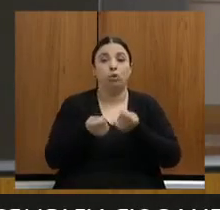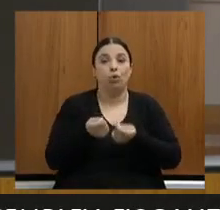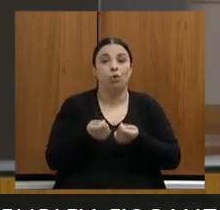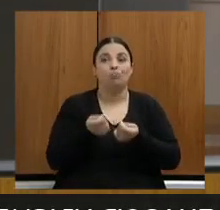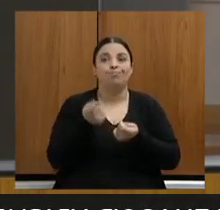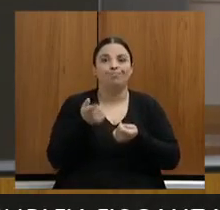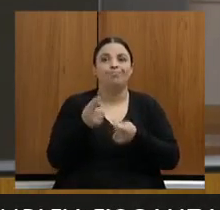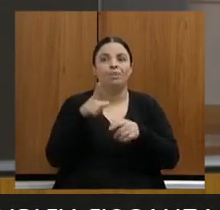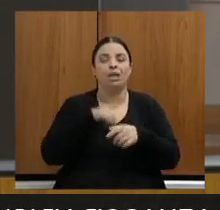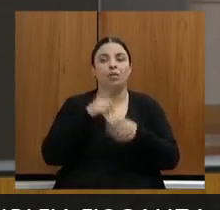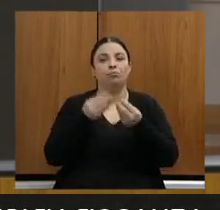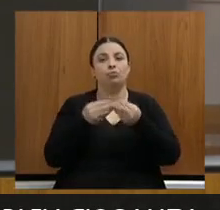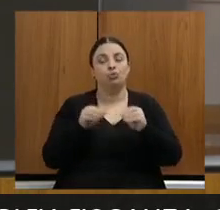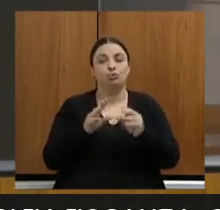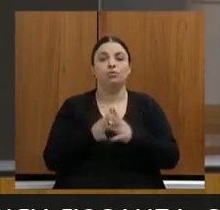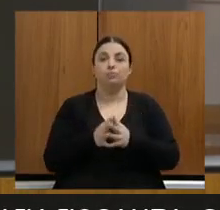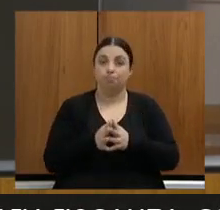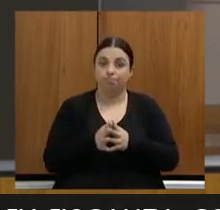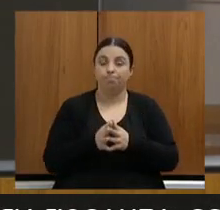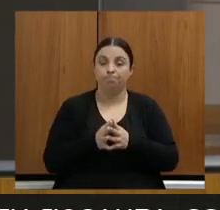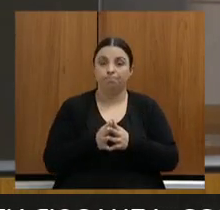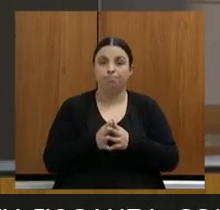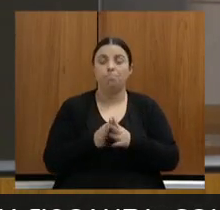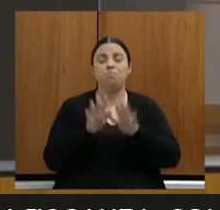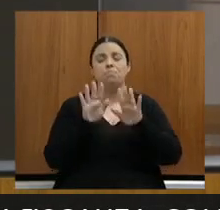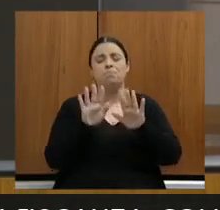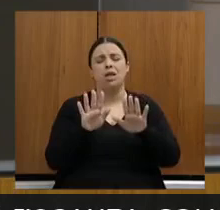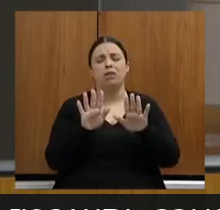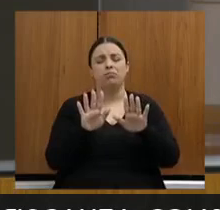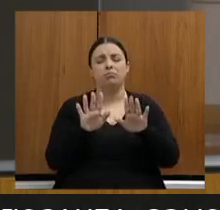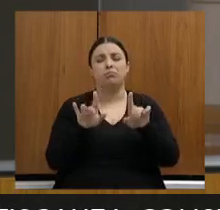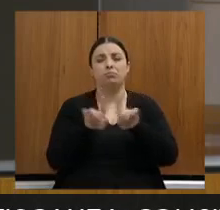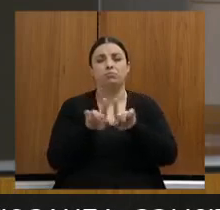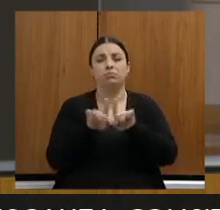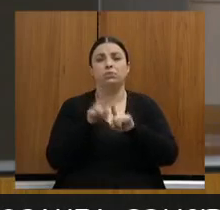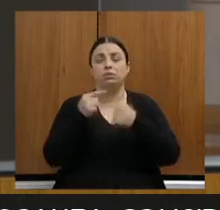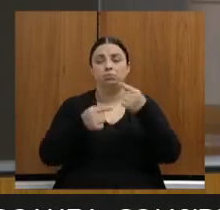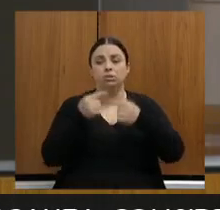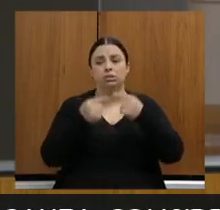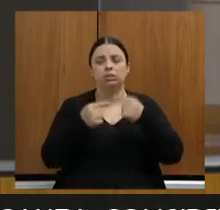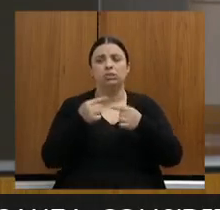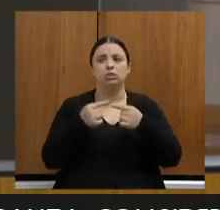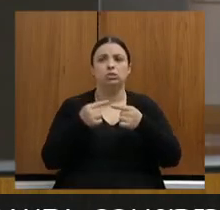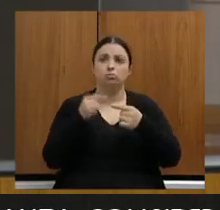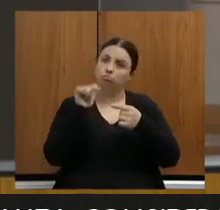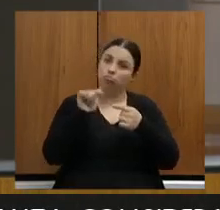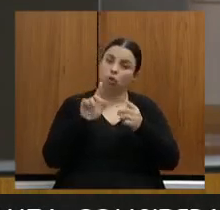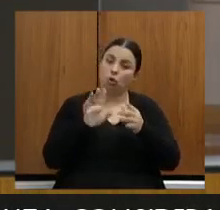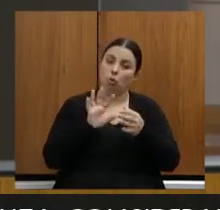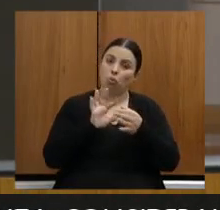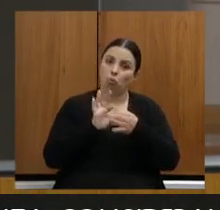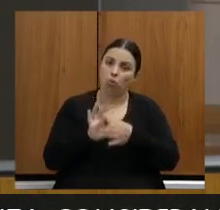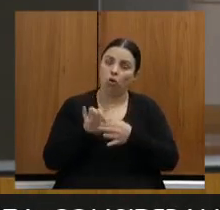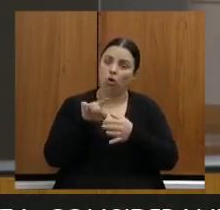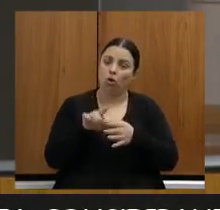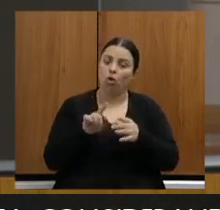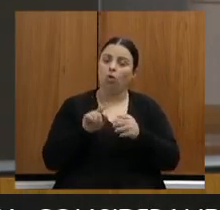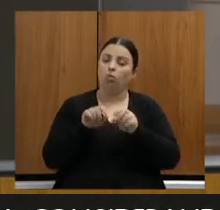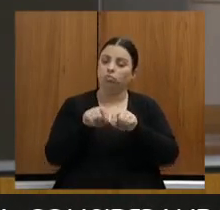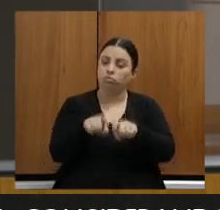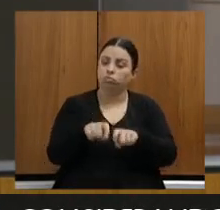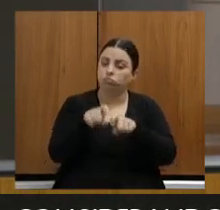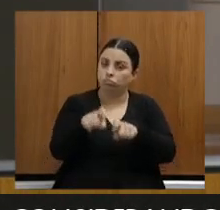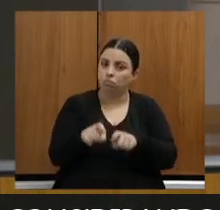detrimento da produção mas o que chama atenção também nesse debate do que são do agronegócio no Brasil é